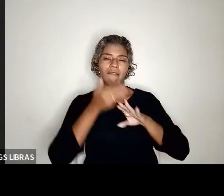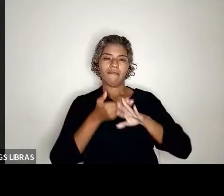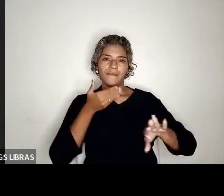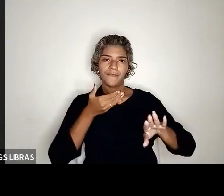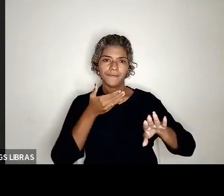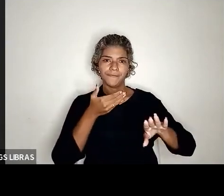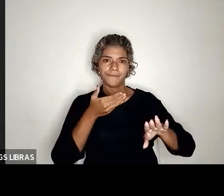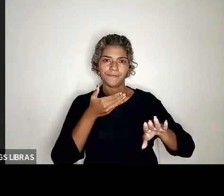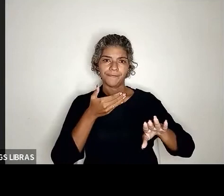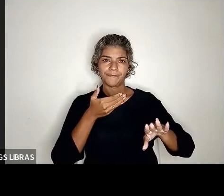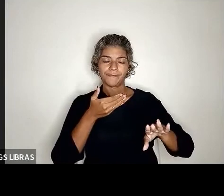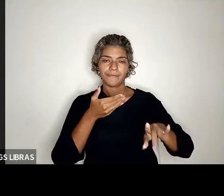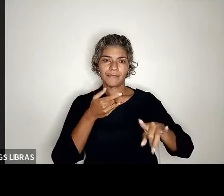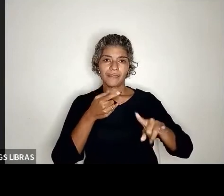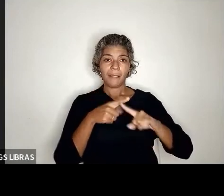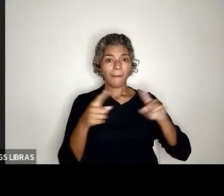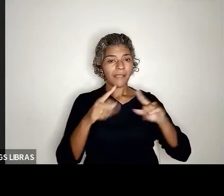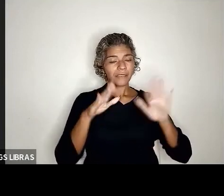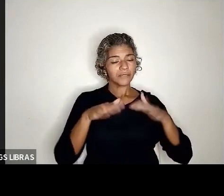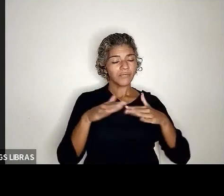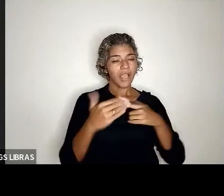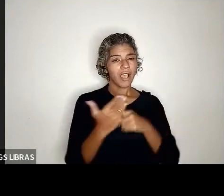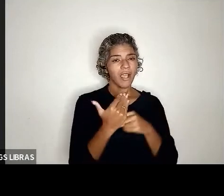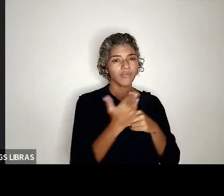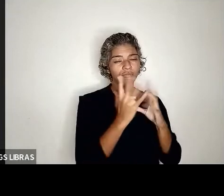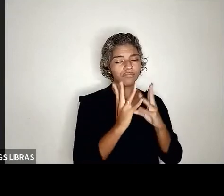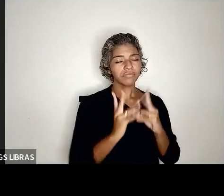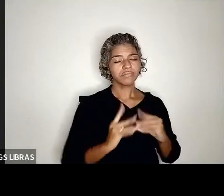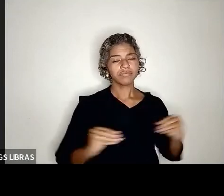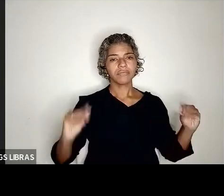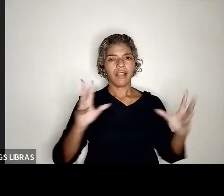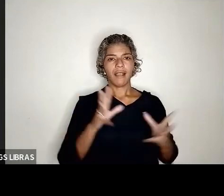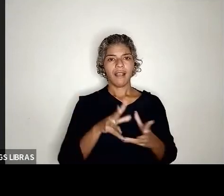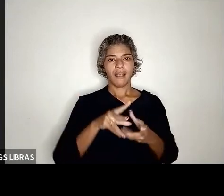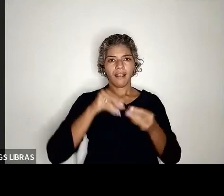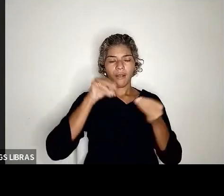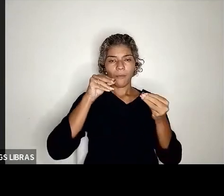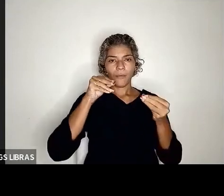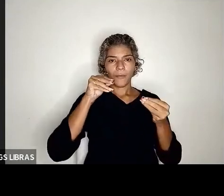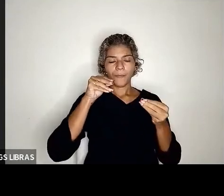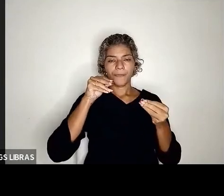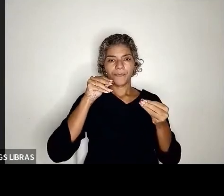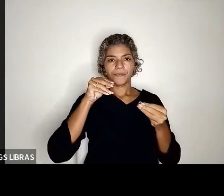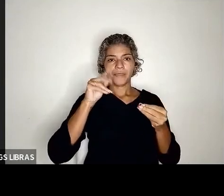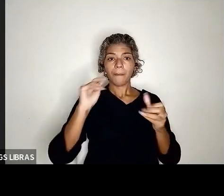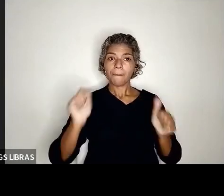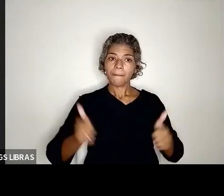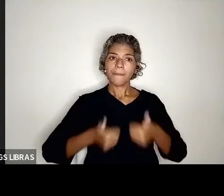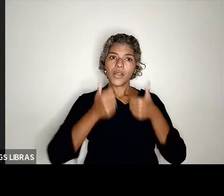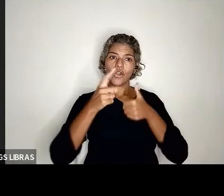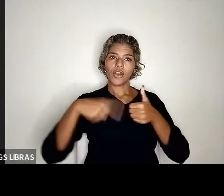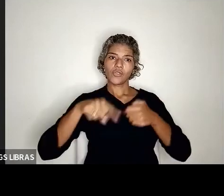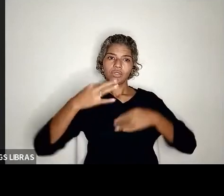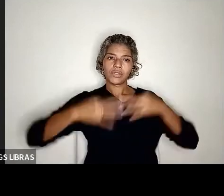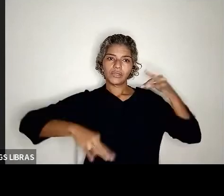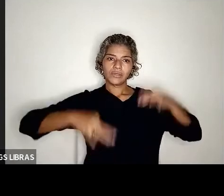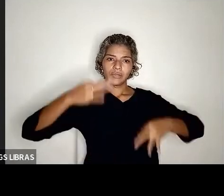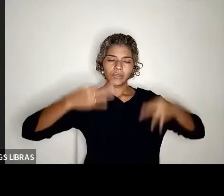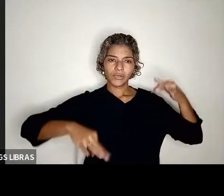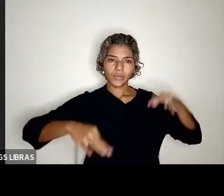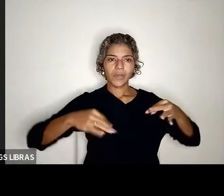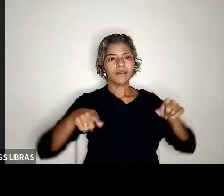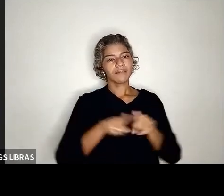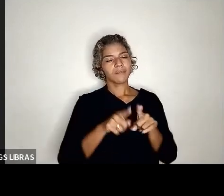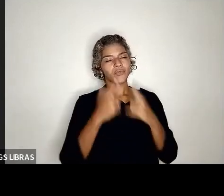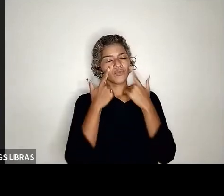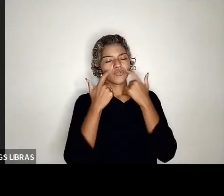melhoram o pulso de suas dores, e de seus prantos, até